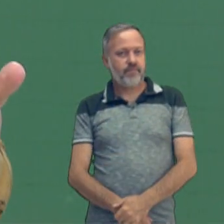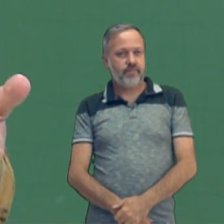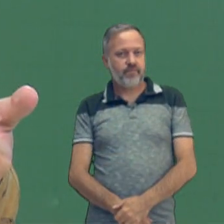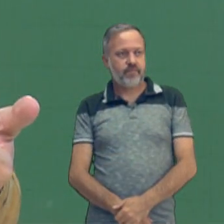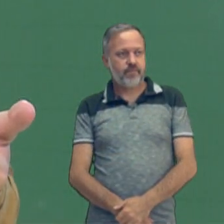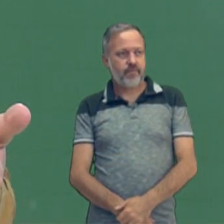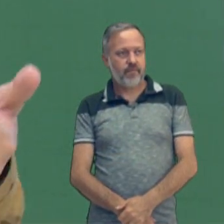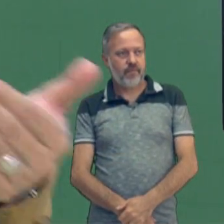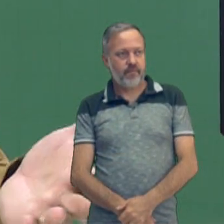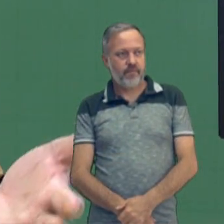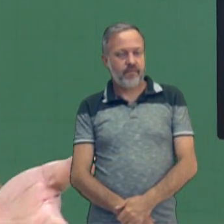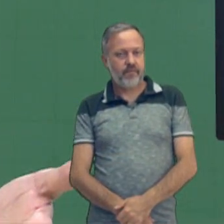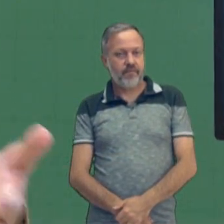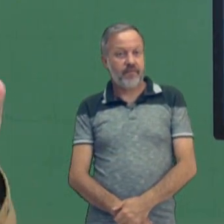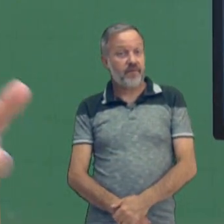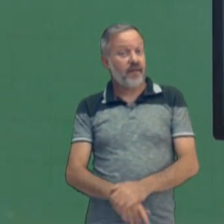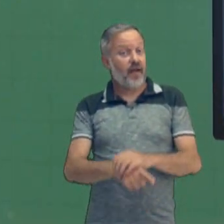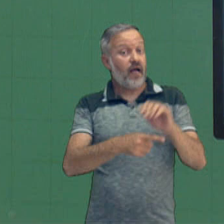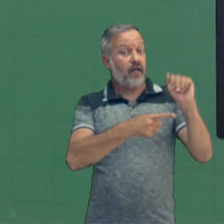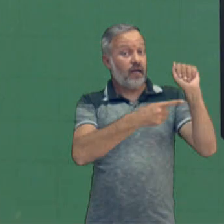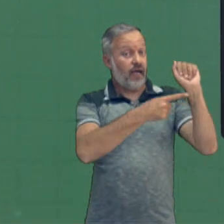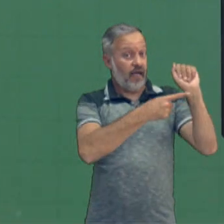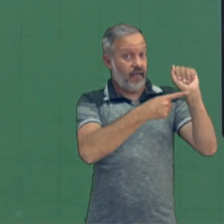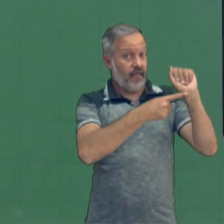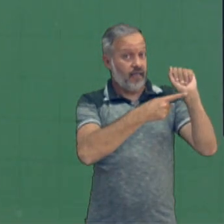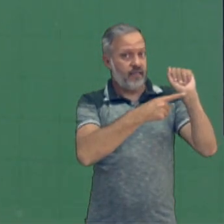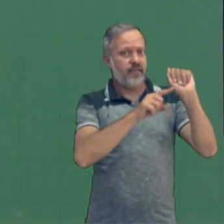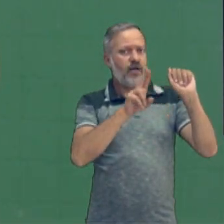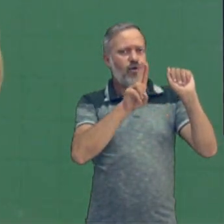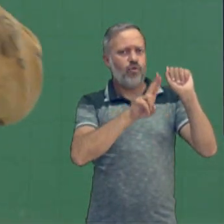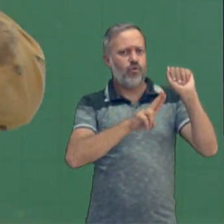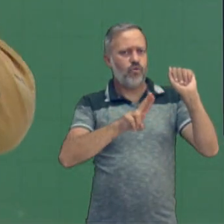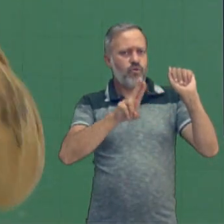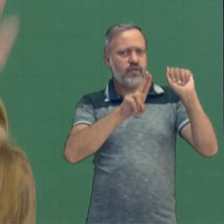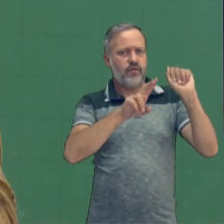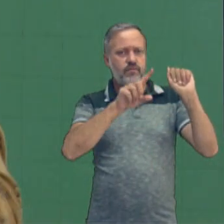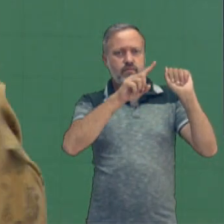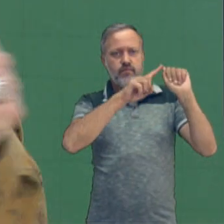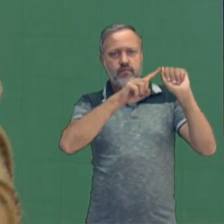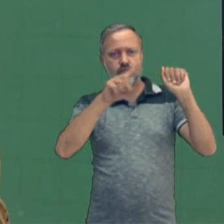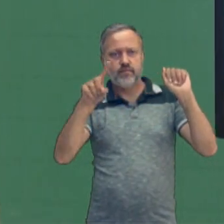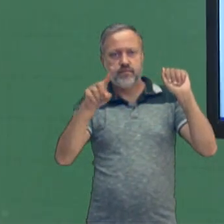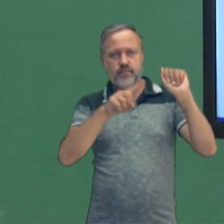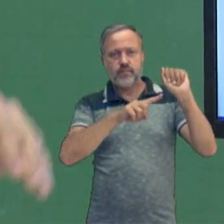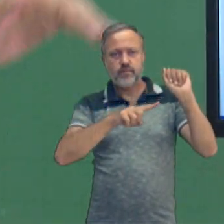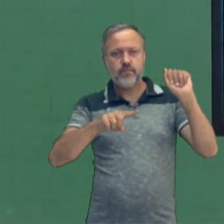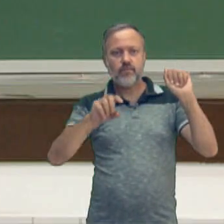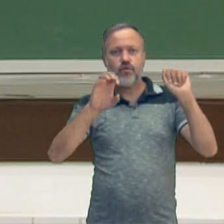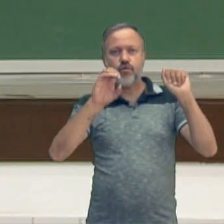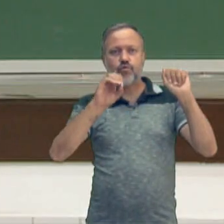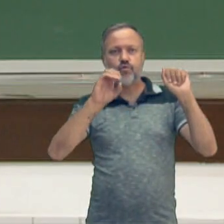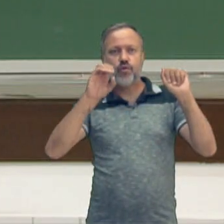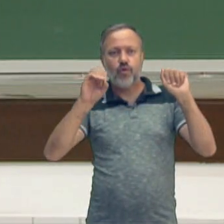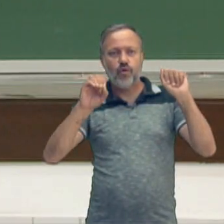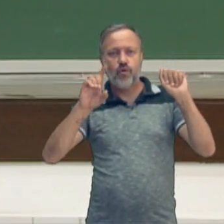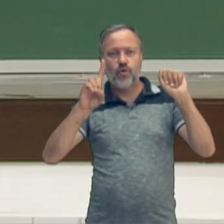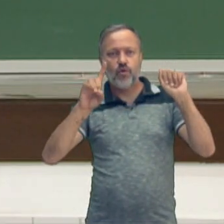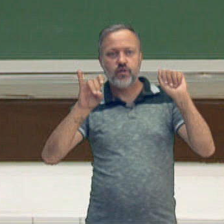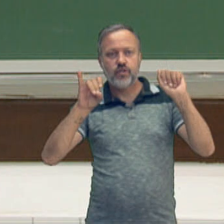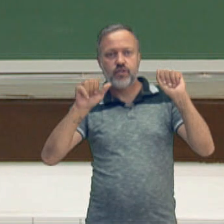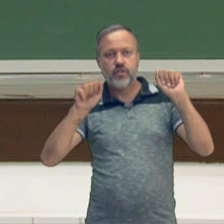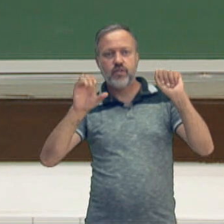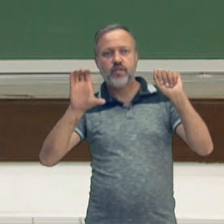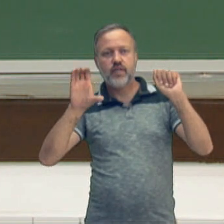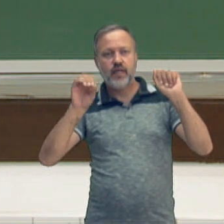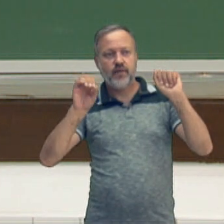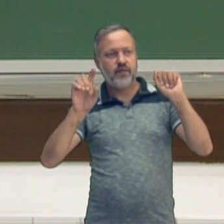chamado horóscopo ou zodíaco, que seria na nossa cultura, né? Mas então a resposta correta